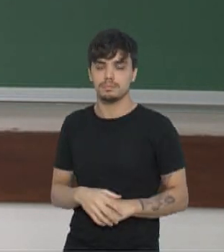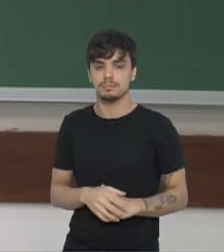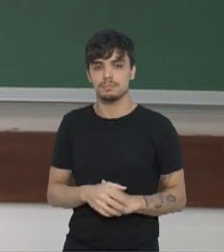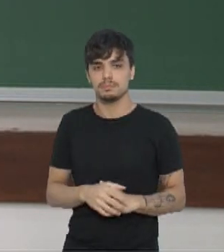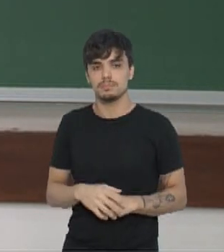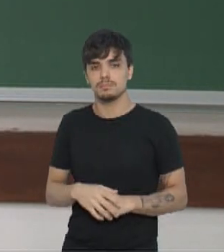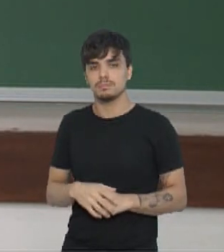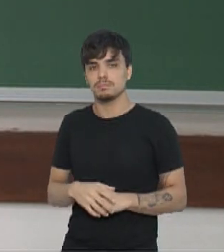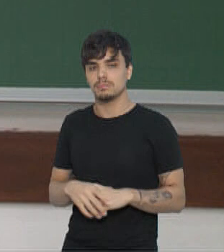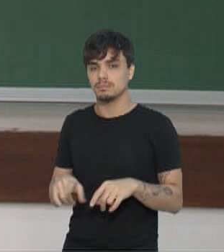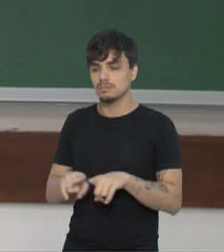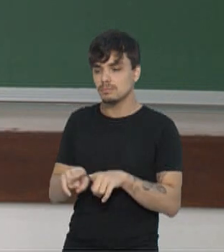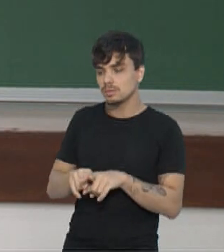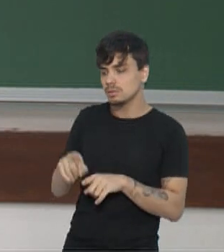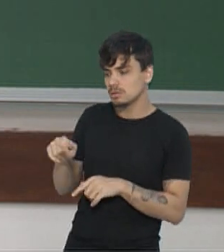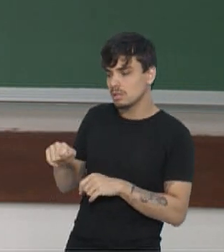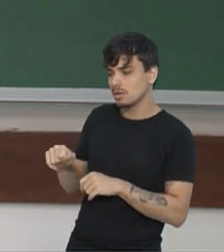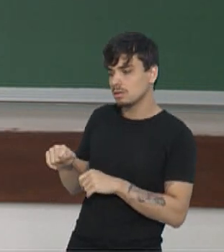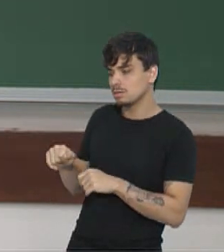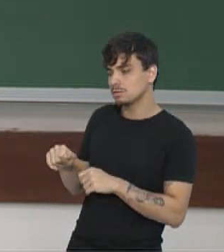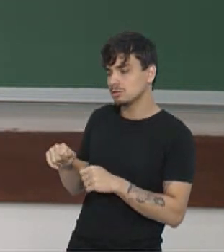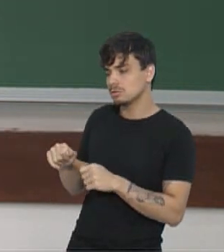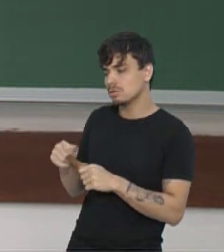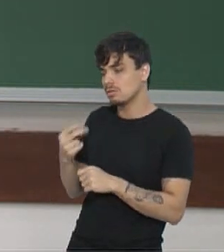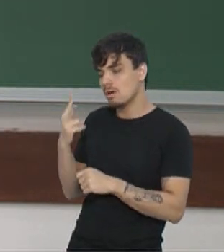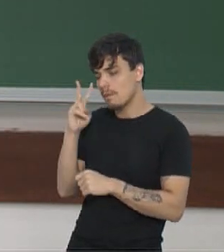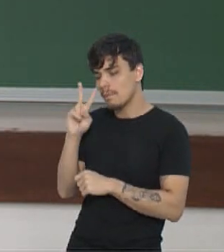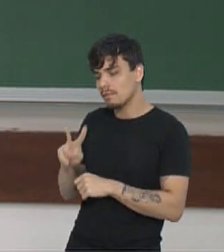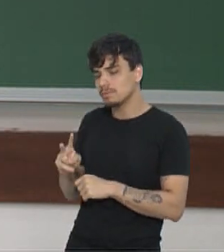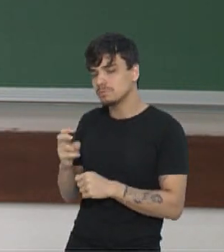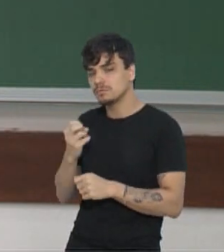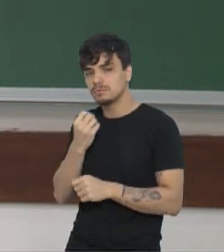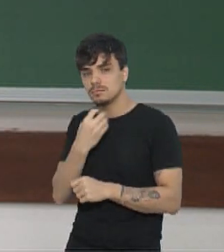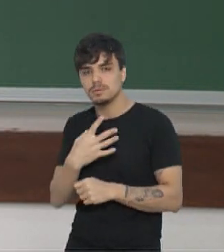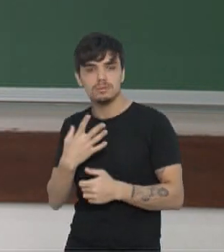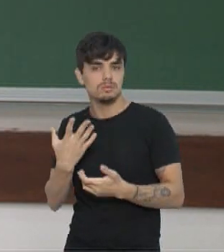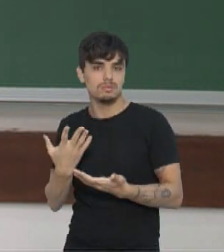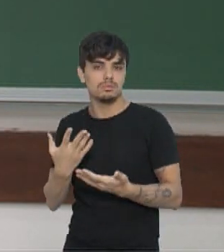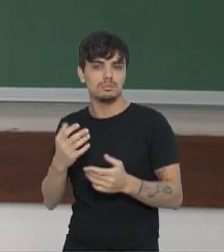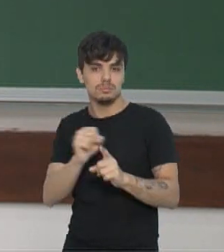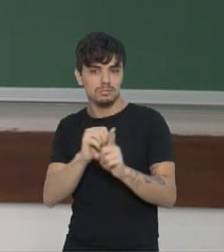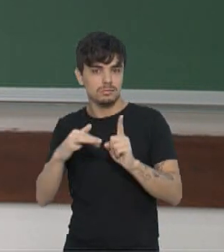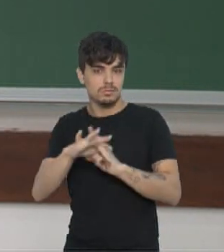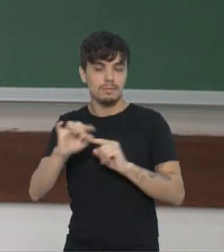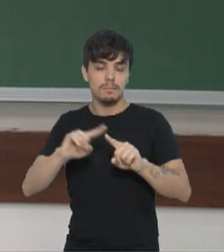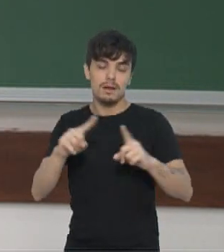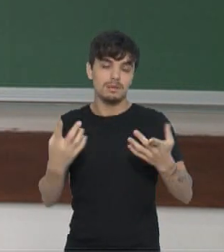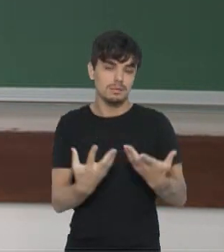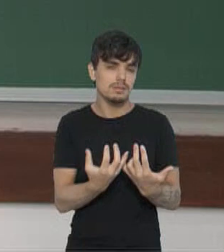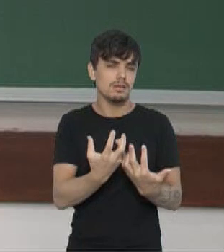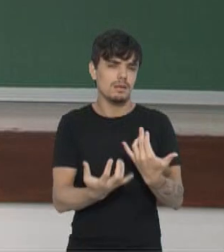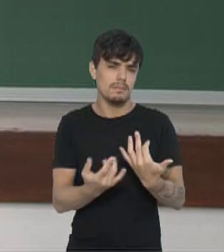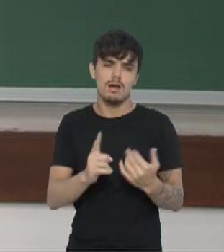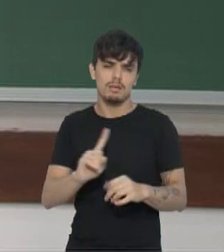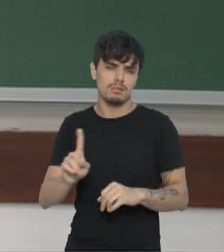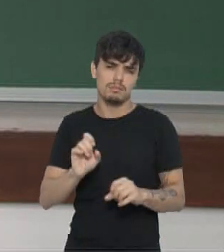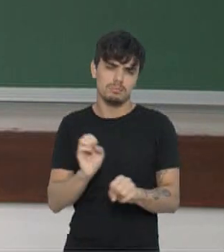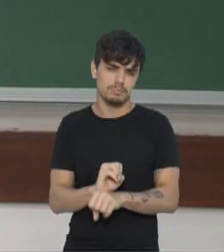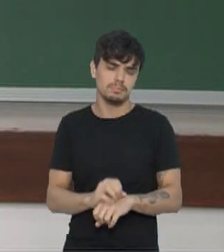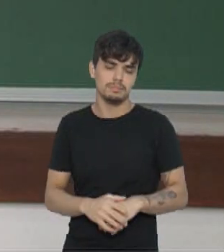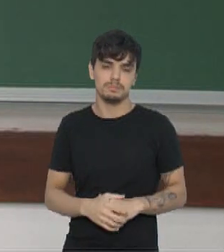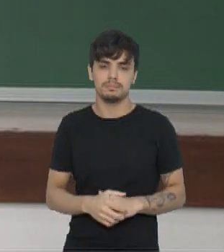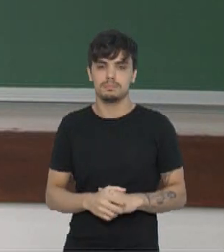um excomungado, podia ser não bem visto na sociedade, mas parar na fogueira já não ia mais. Então